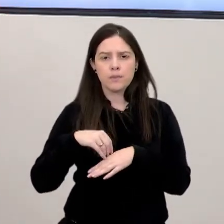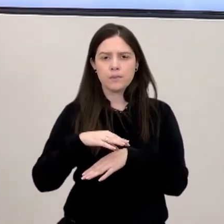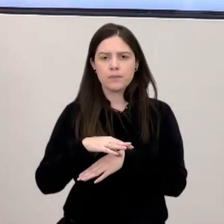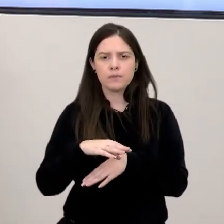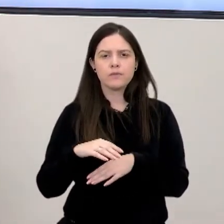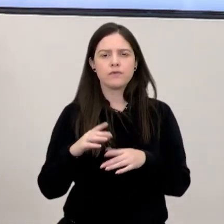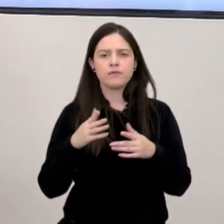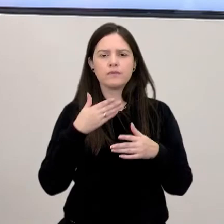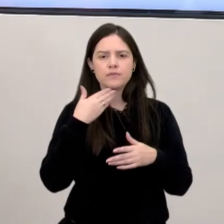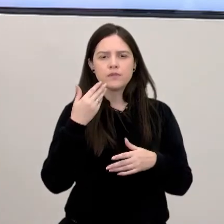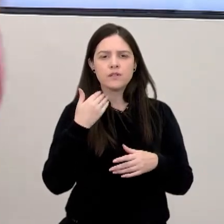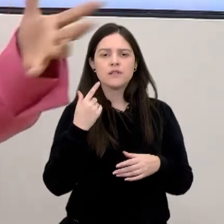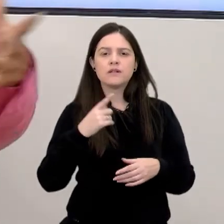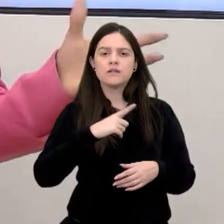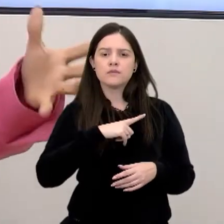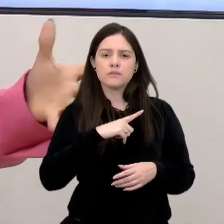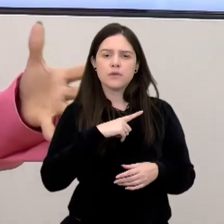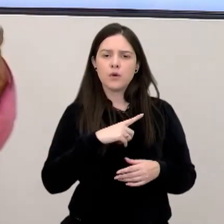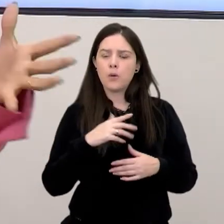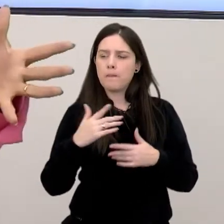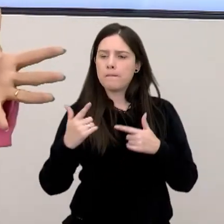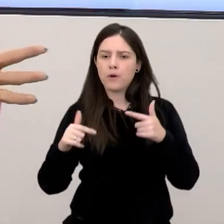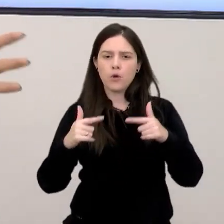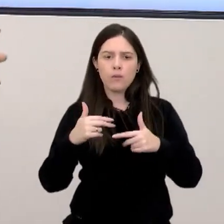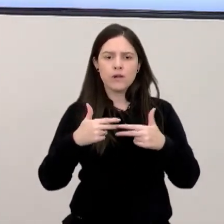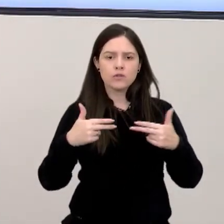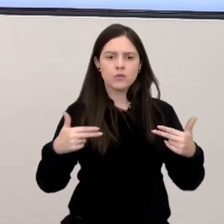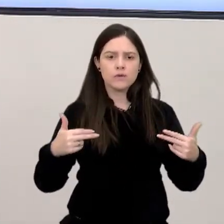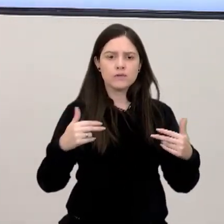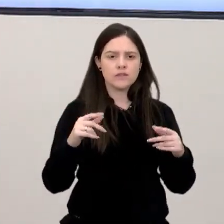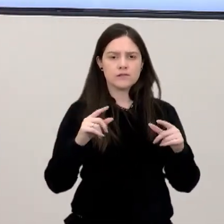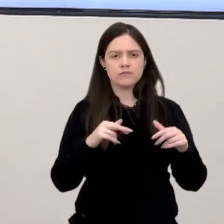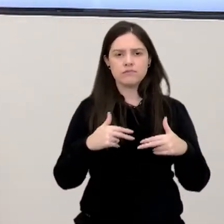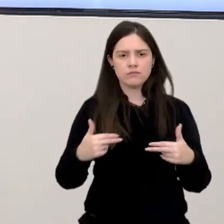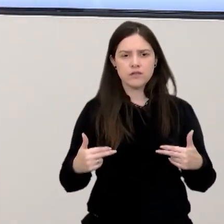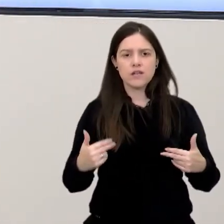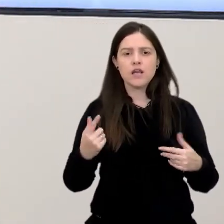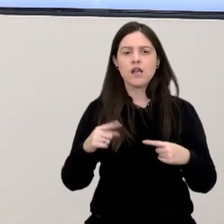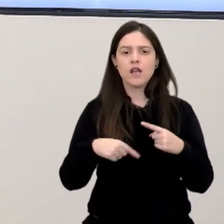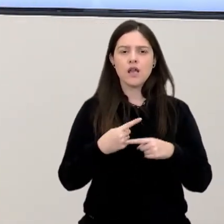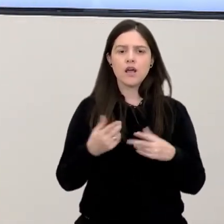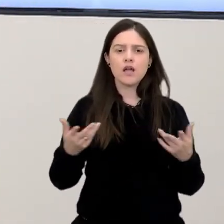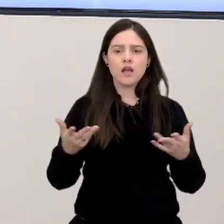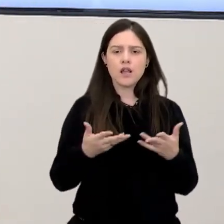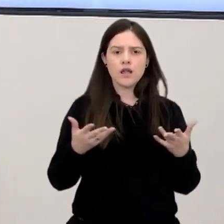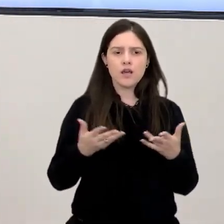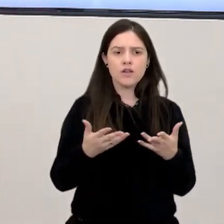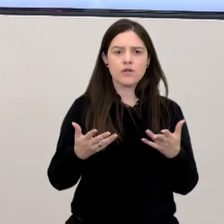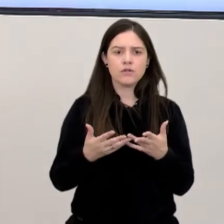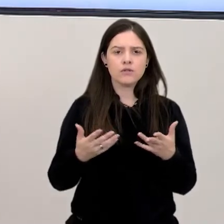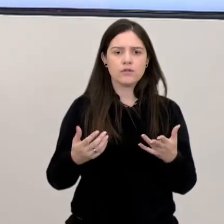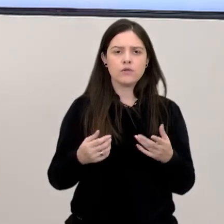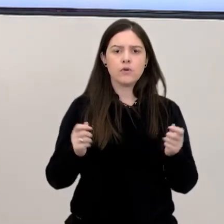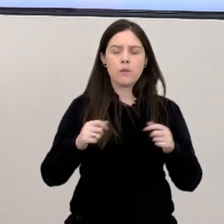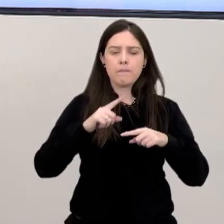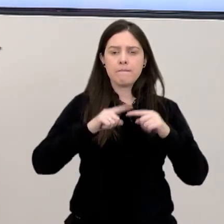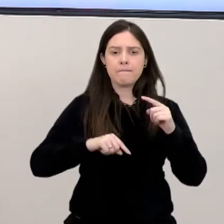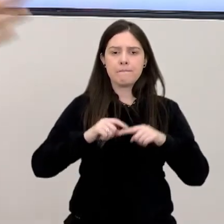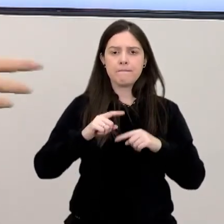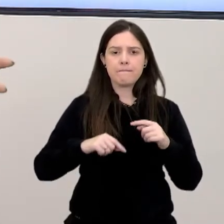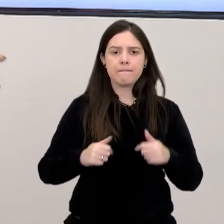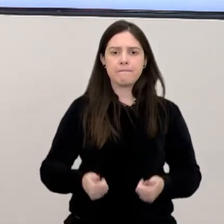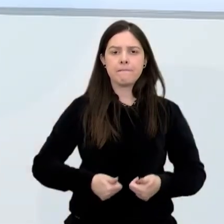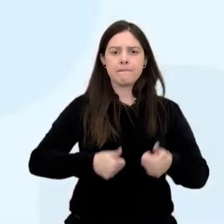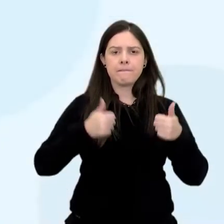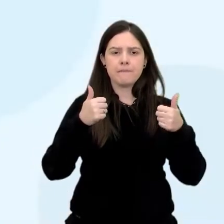etapas. Eu espero que vocês já tenham passado por algumas delas, né? E se acaso vocês não tenham conseguido achar nenhum material, tá aí para vocês